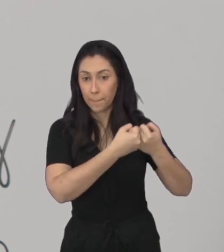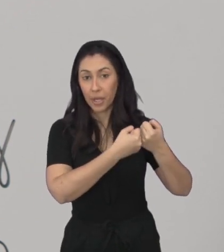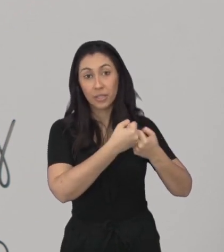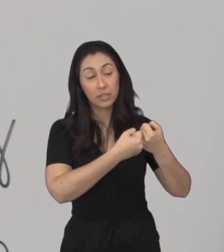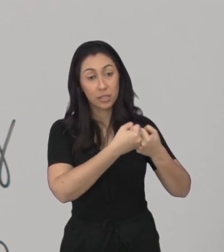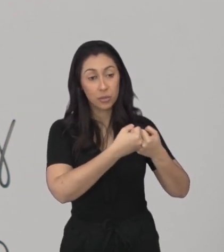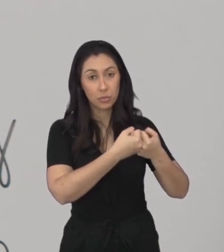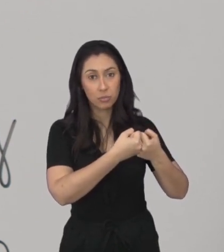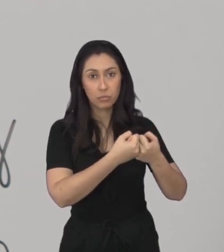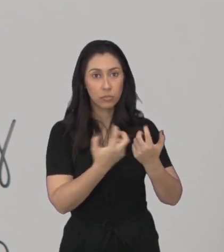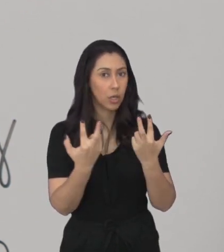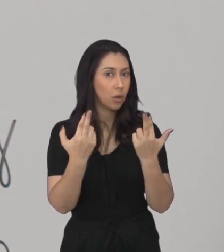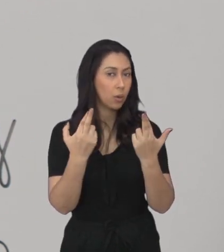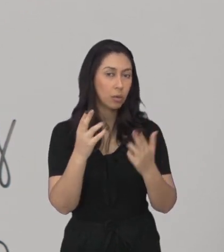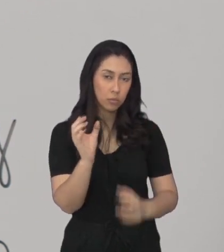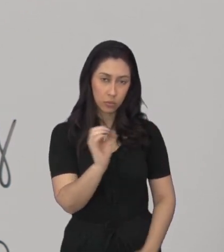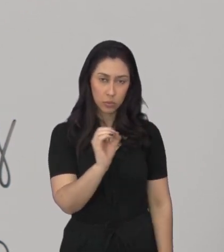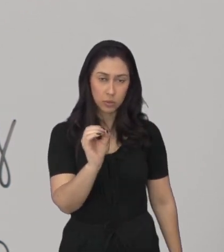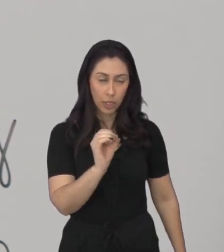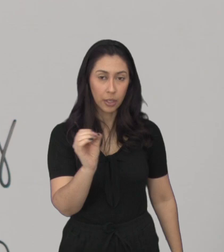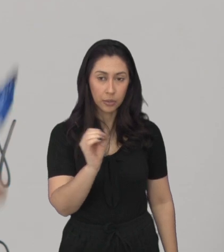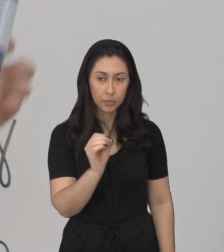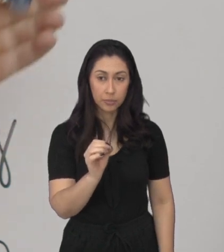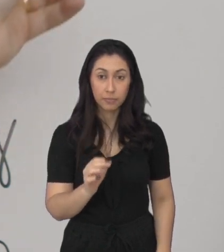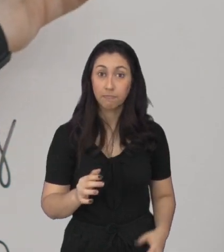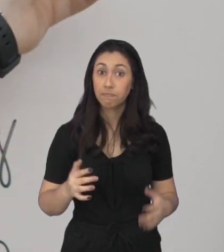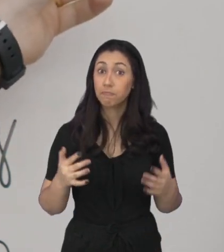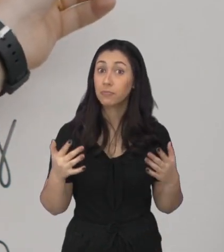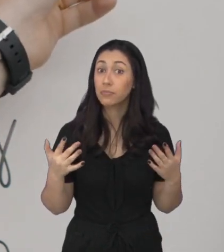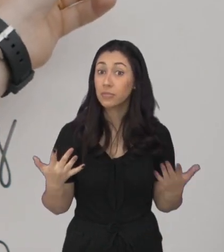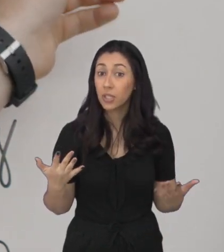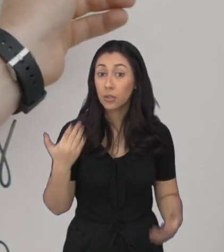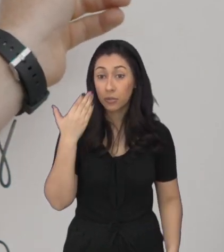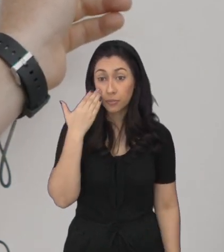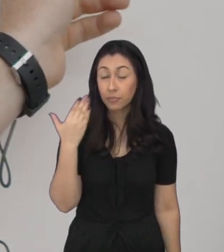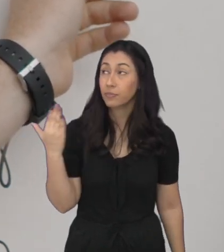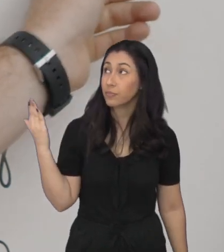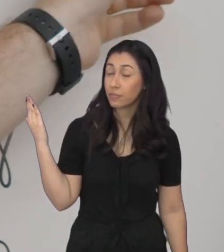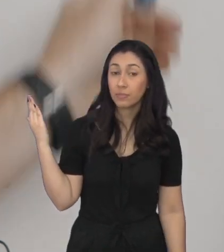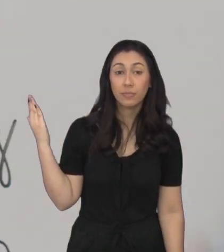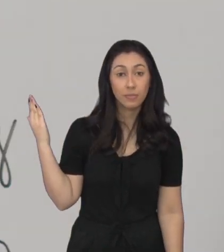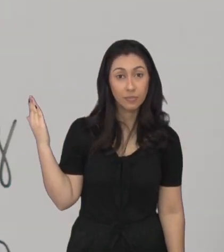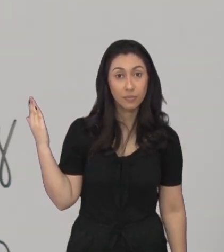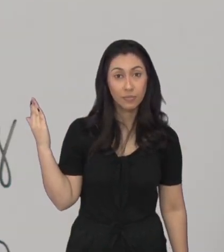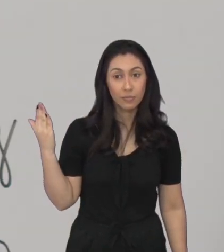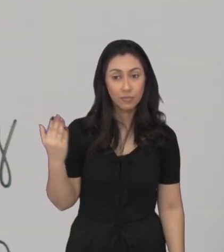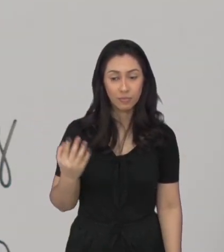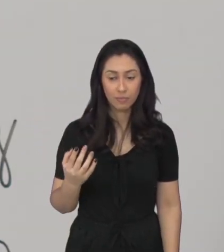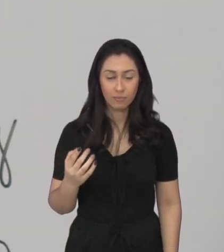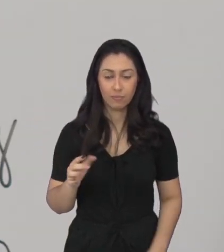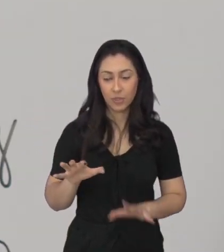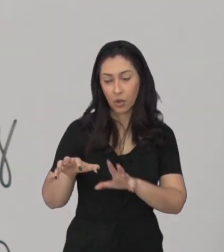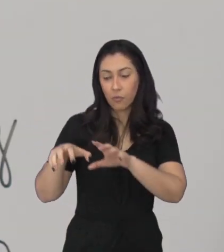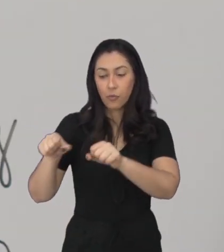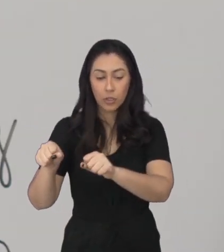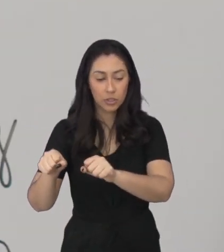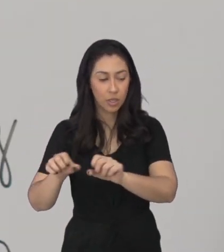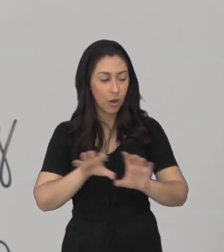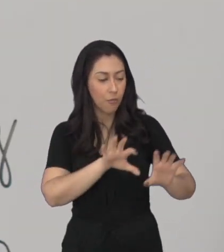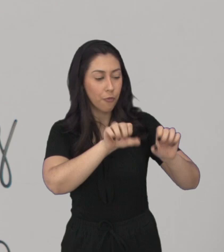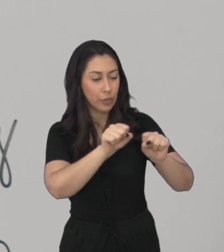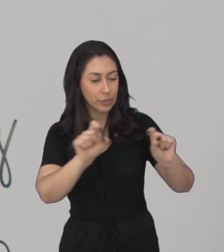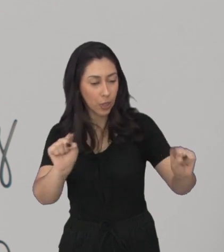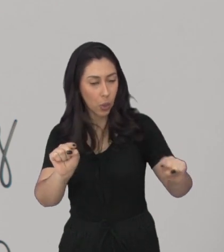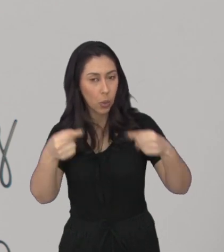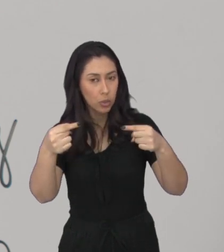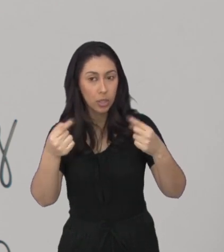cinética, porque agora ele já está em movimento, é igual a zero. Então a minha força que empurra é igual à força de atrito cinética. E qual